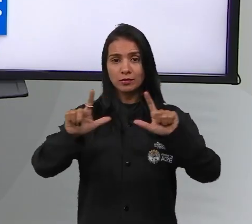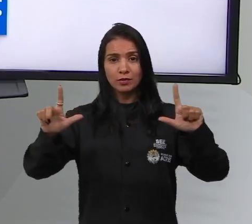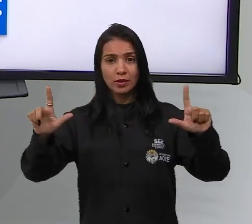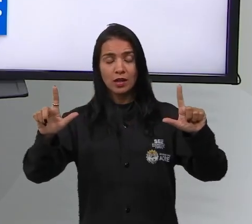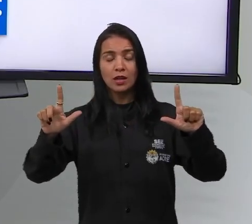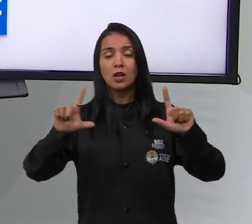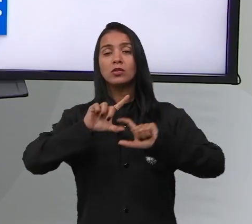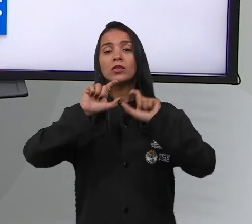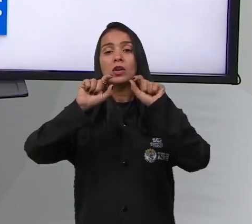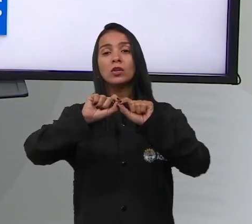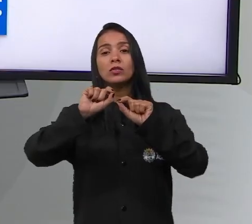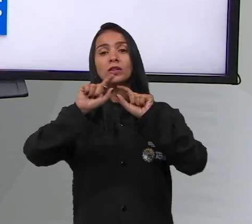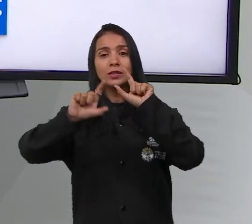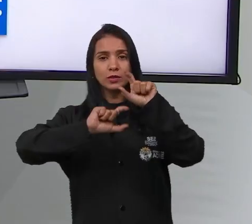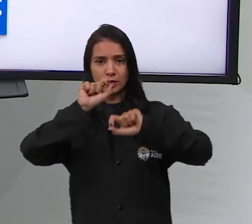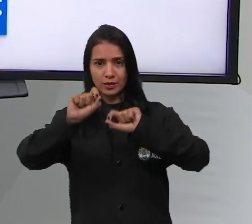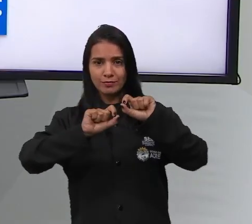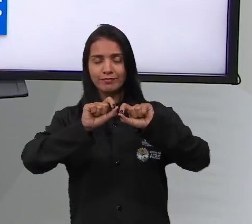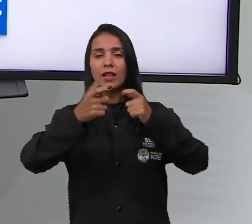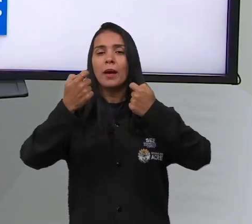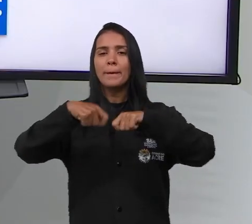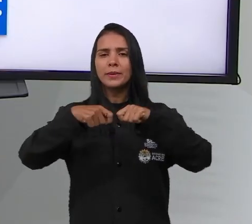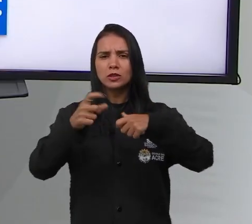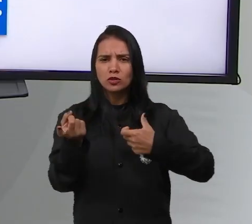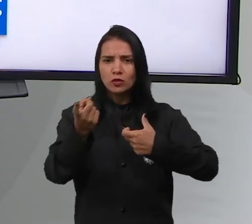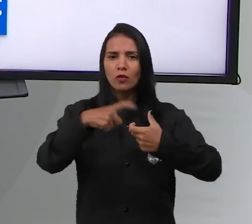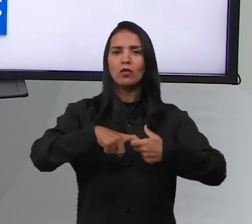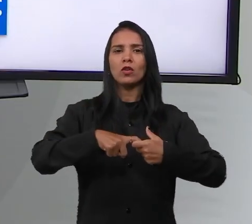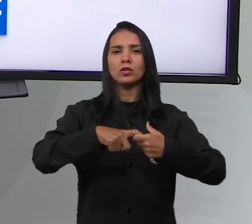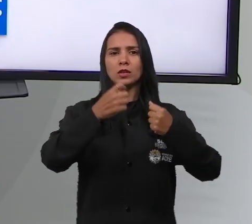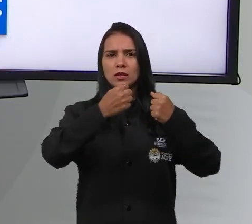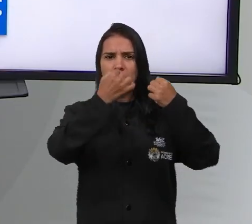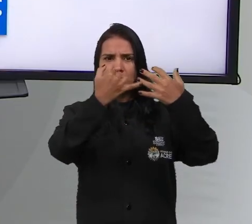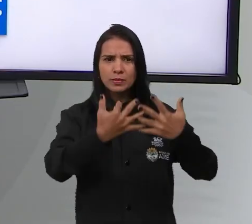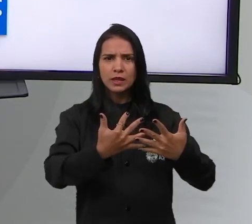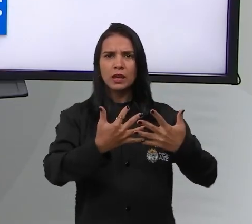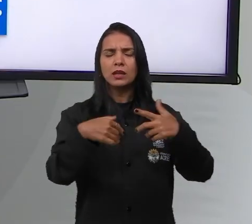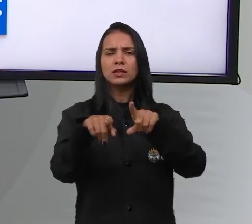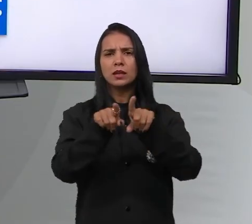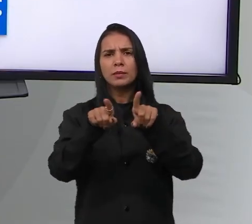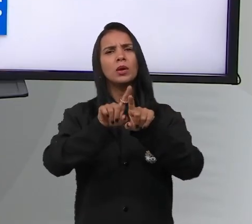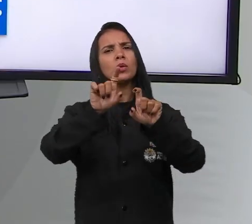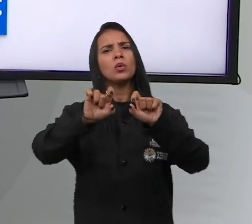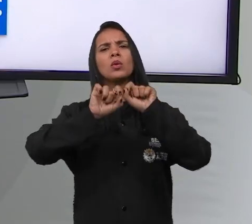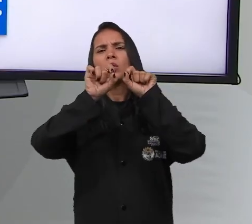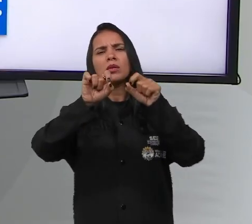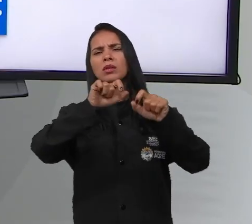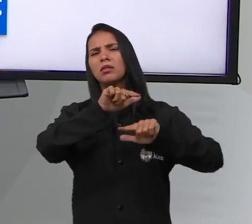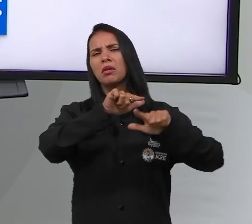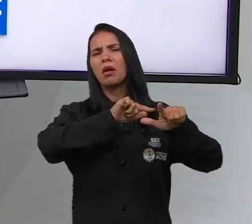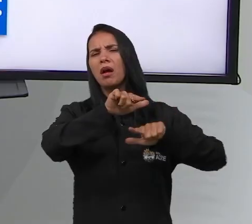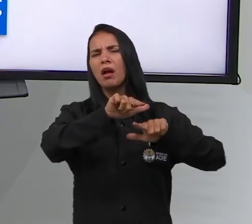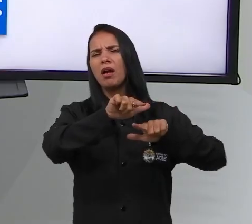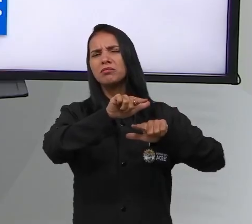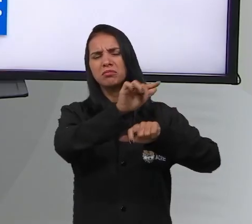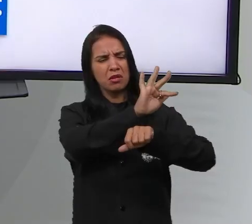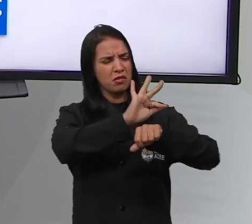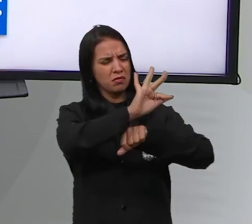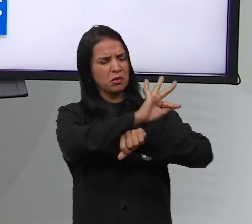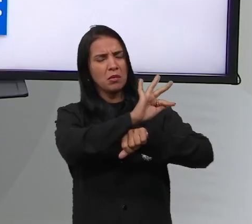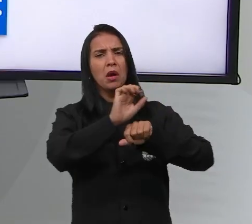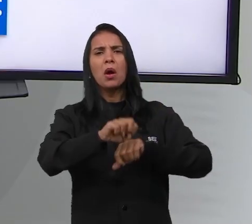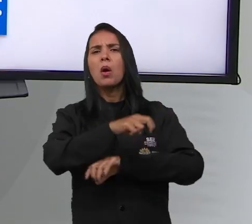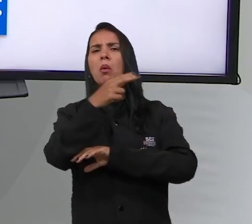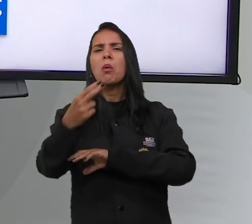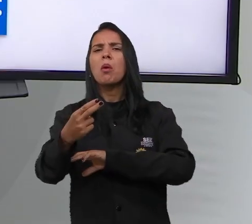eu pondero de maneira muito simplificada o que é o trabalho formal ou quem é o trabalhador